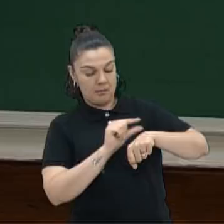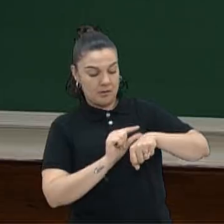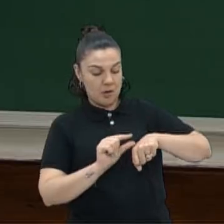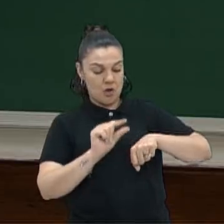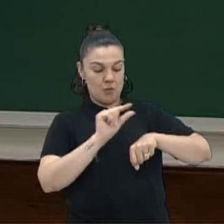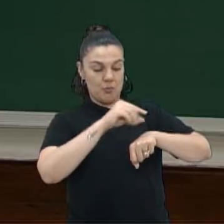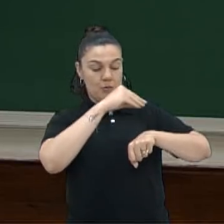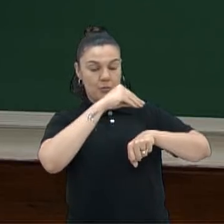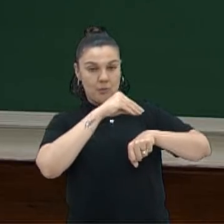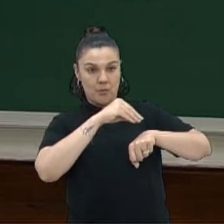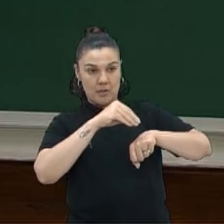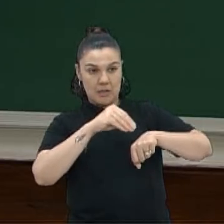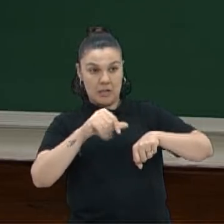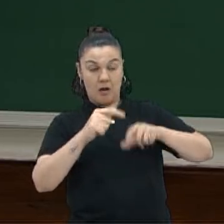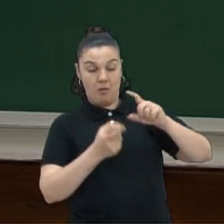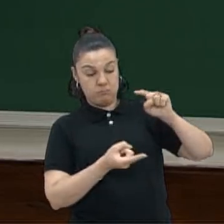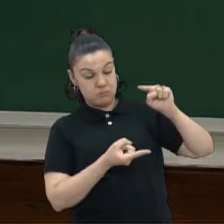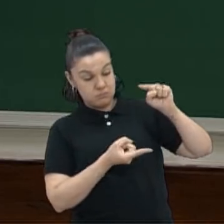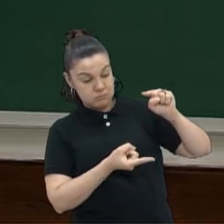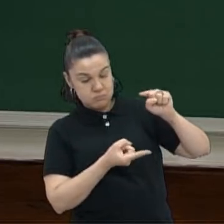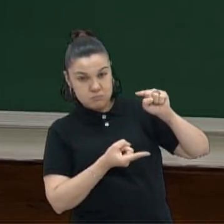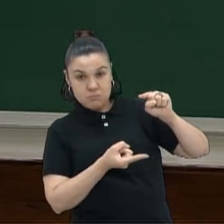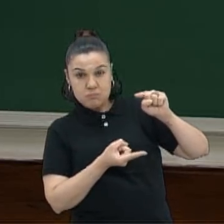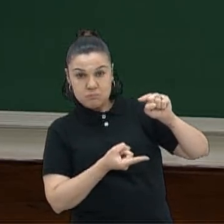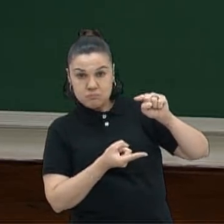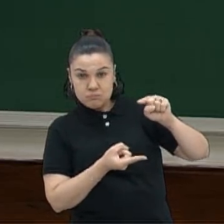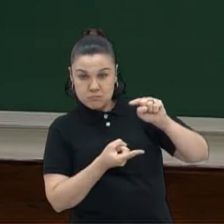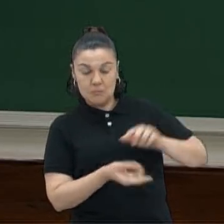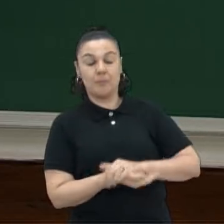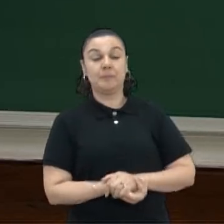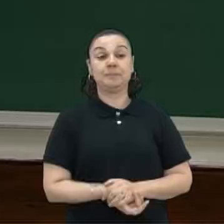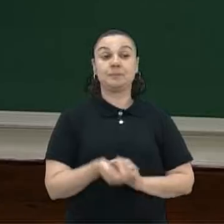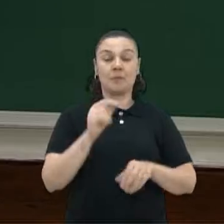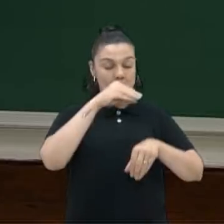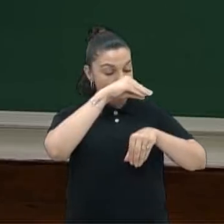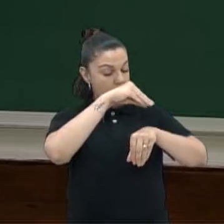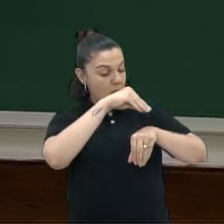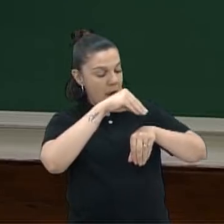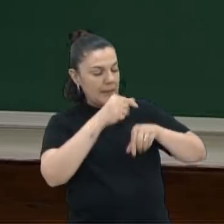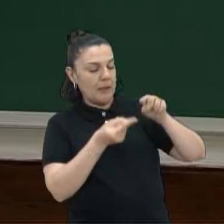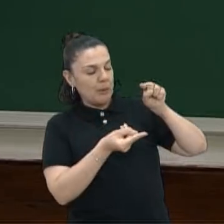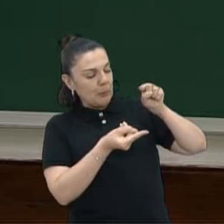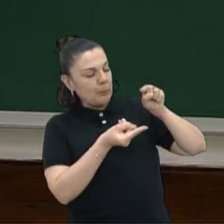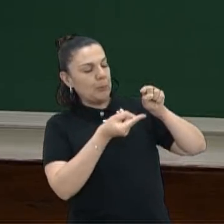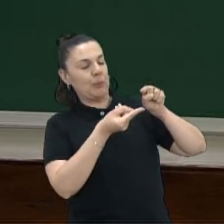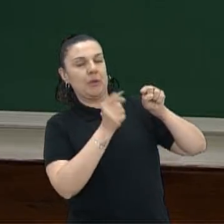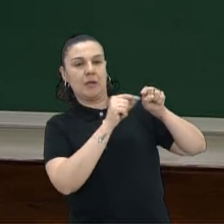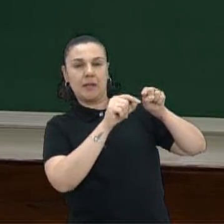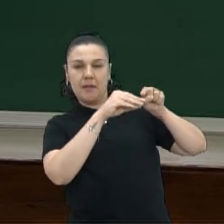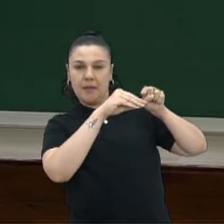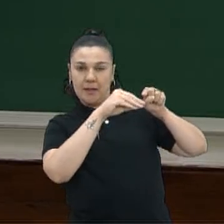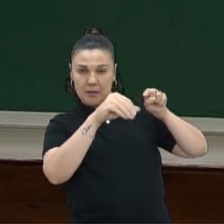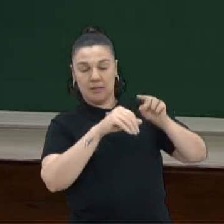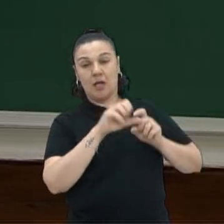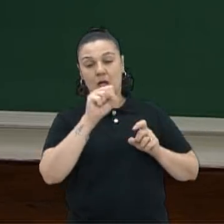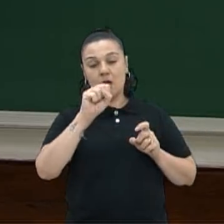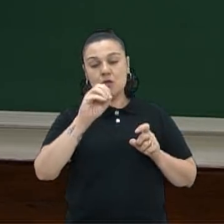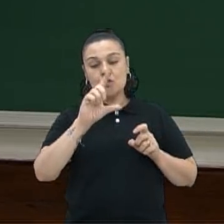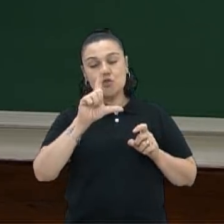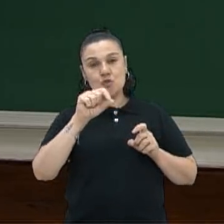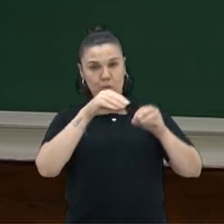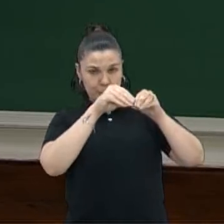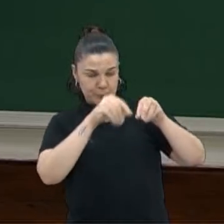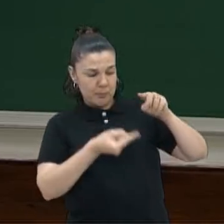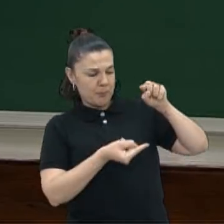solo, ela está maior nesse desenho, né? O solo, ele está bem estreitinho nessa parte da